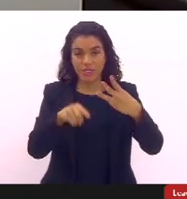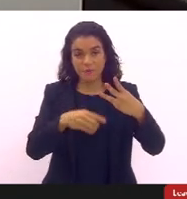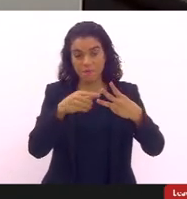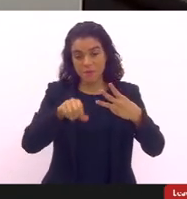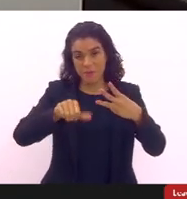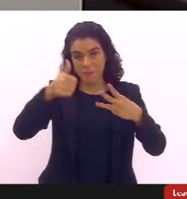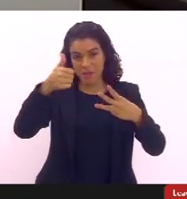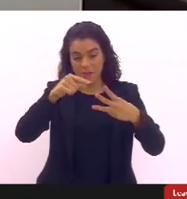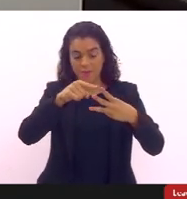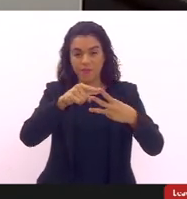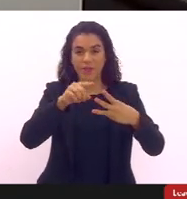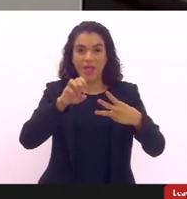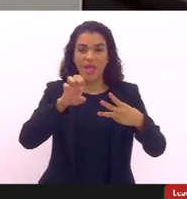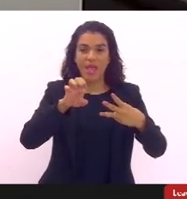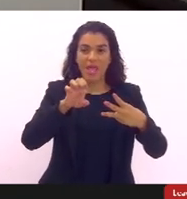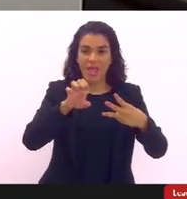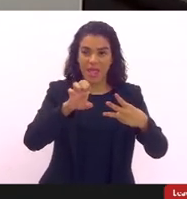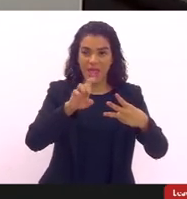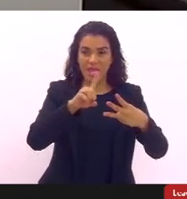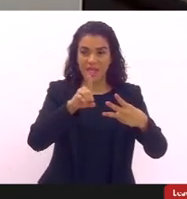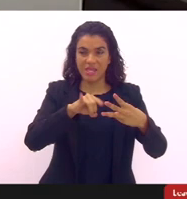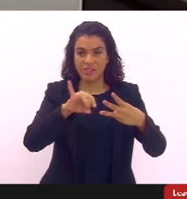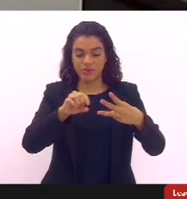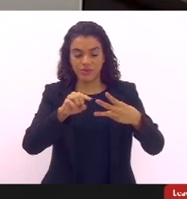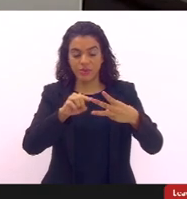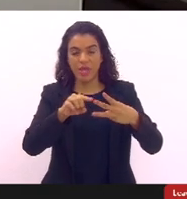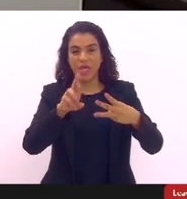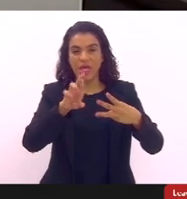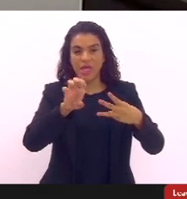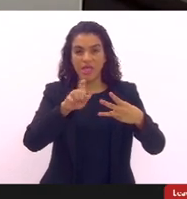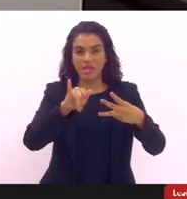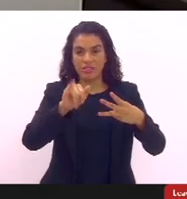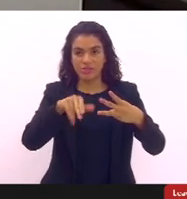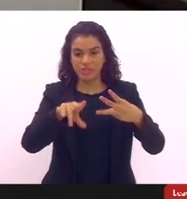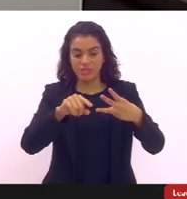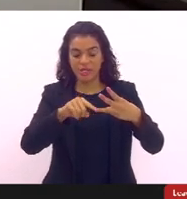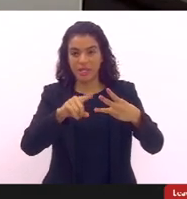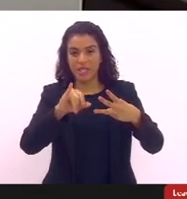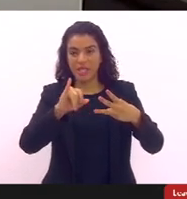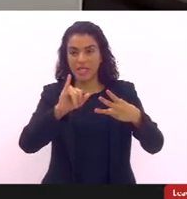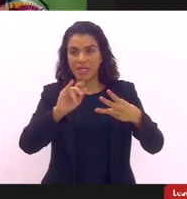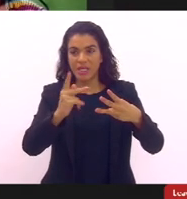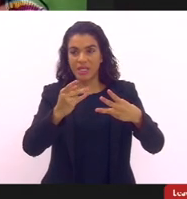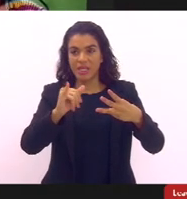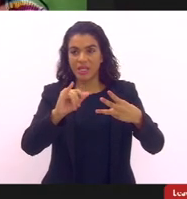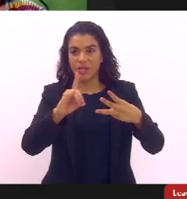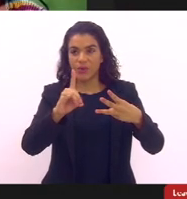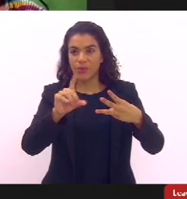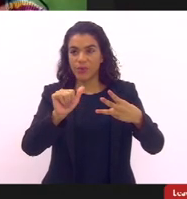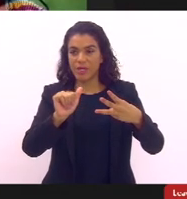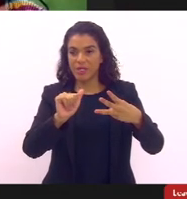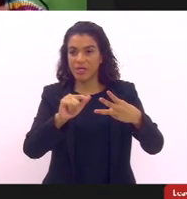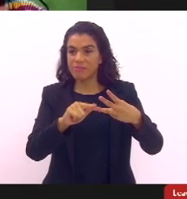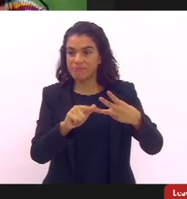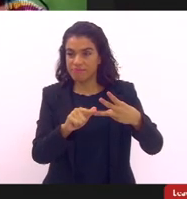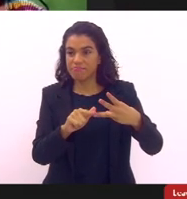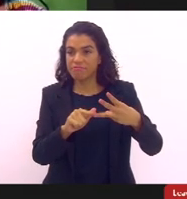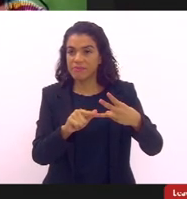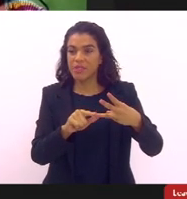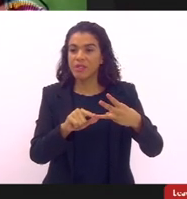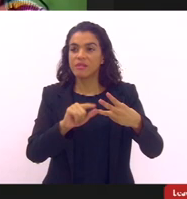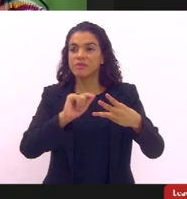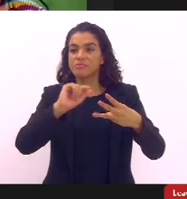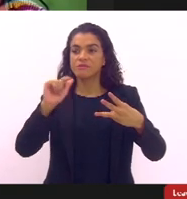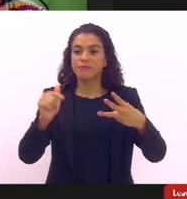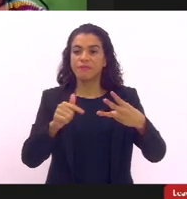foi o doutor Ézio, a Regina Bueno, e em seguida a Hilda não estou vendo mais aqui, e depois da